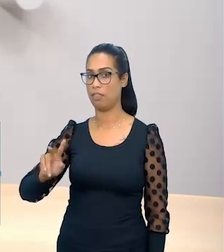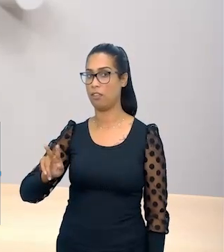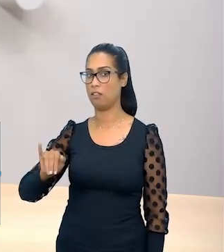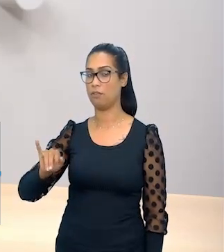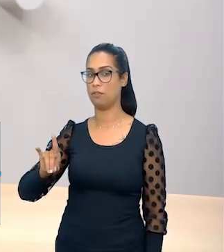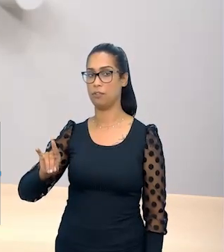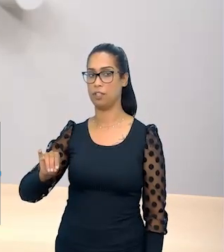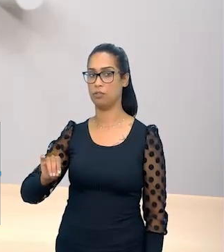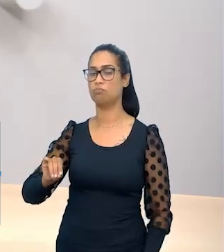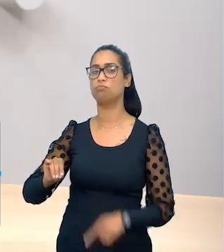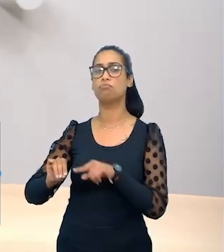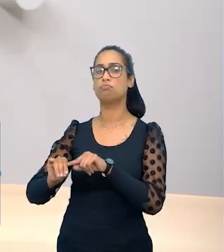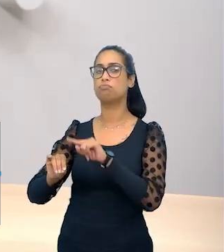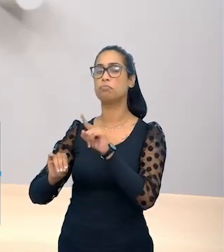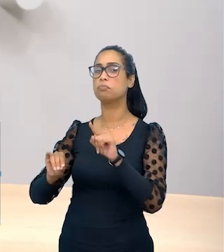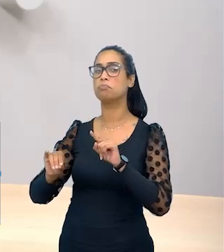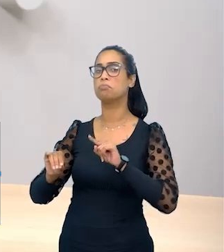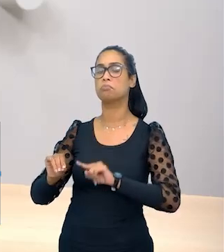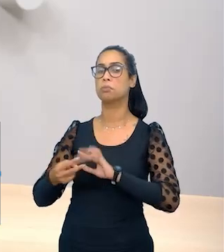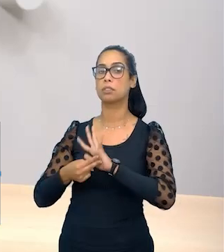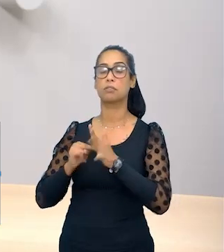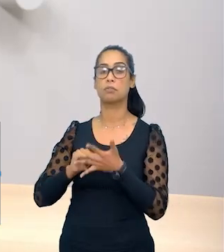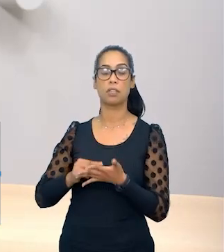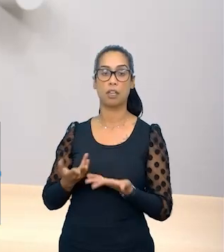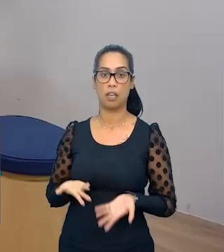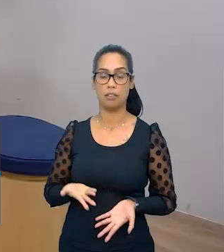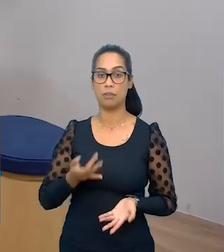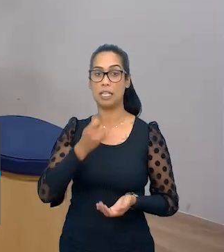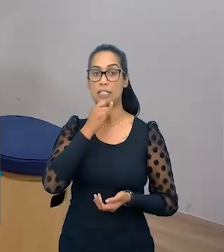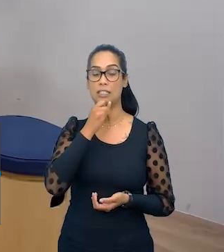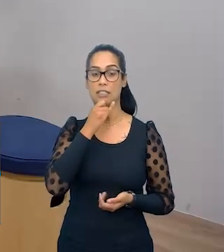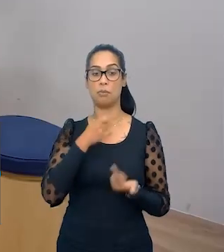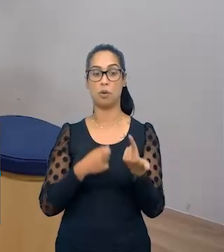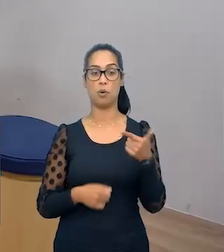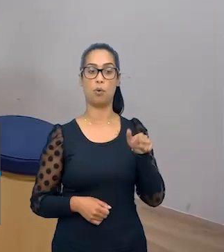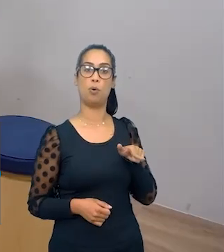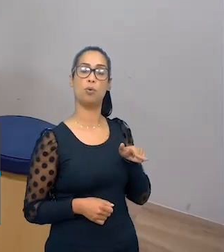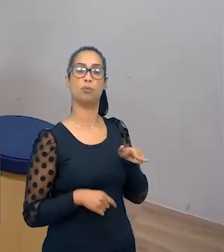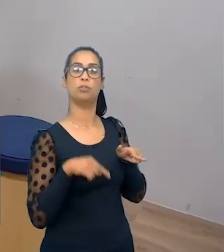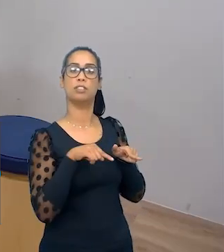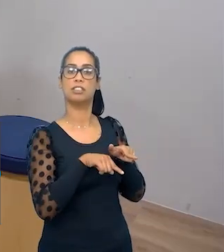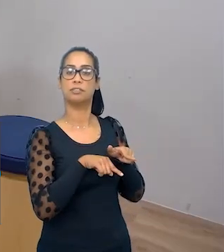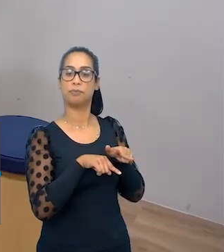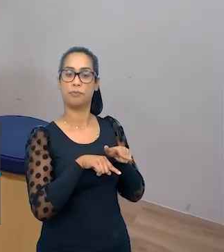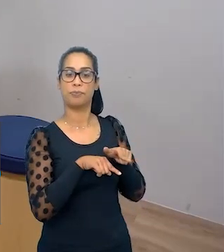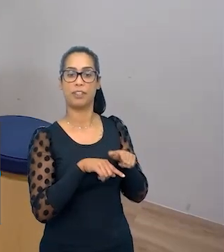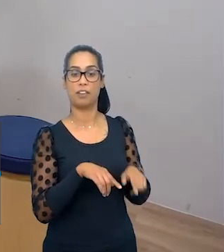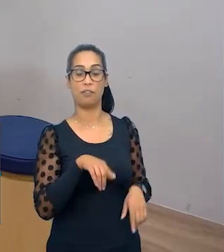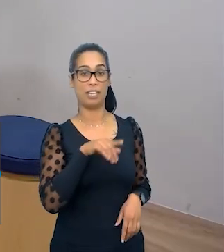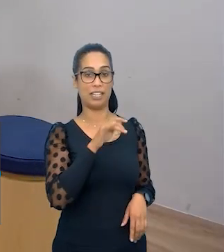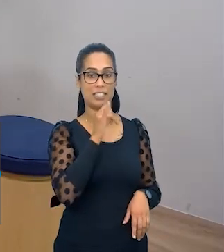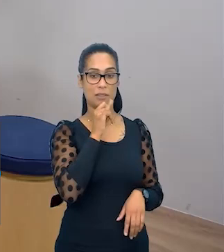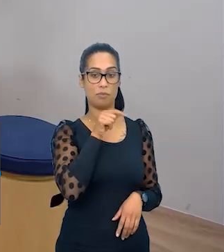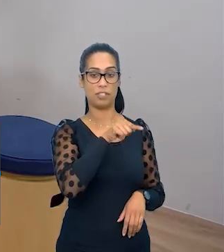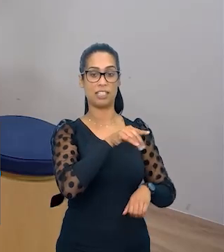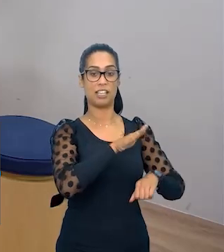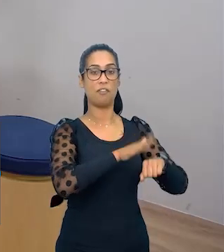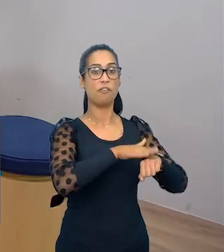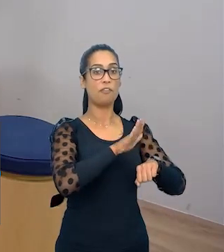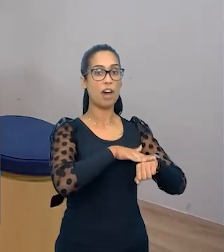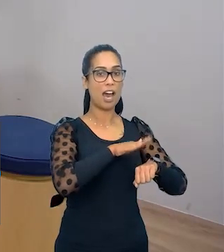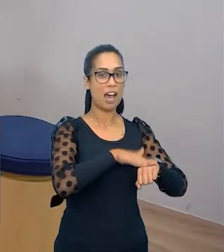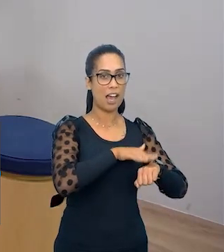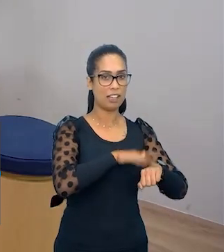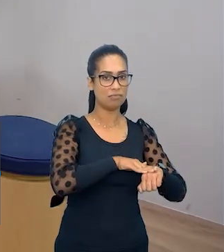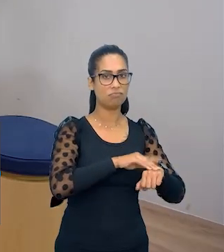foi a outra? A outra foi o que você faz, volta para você. O que você faz, volta para você. Então,